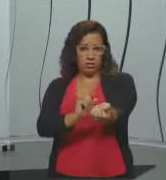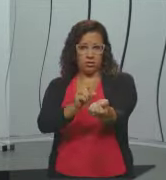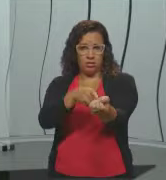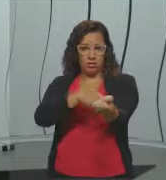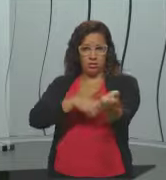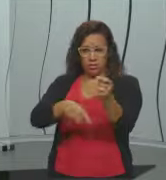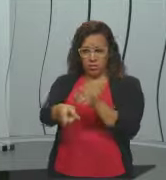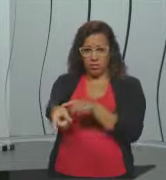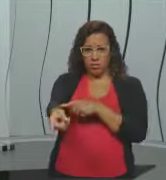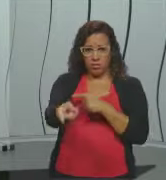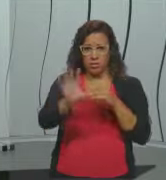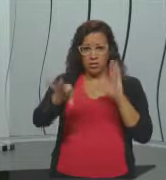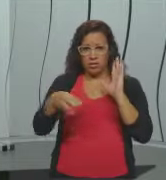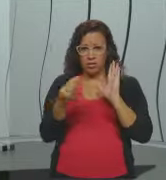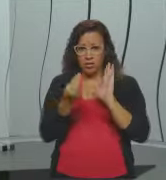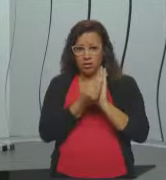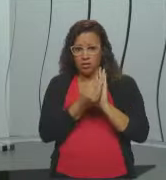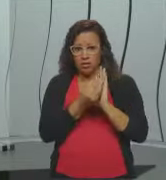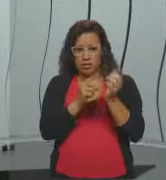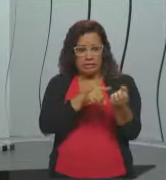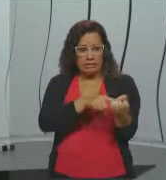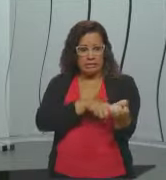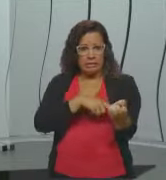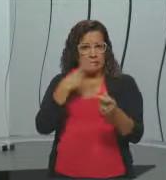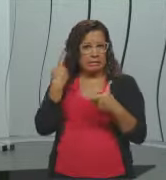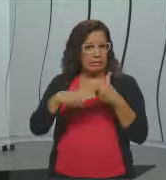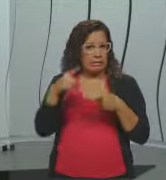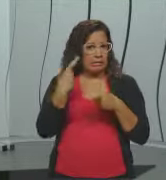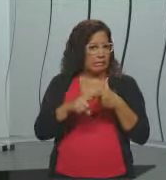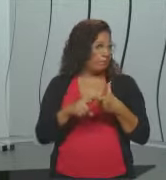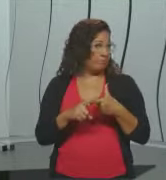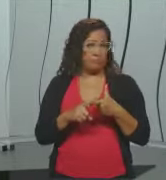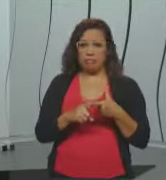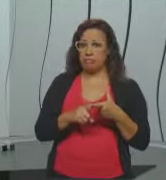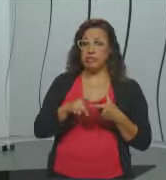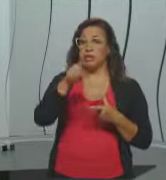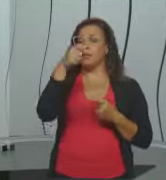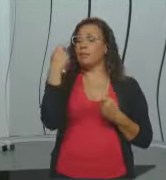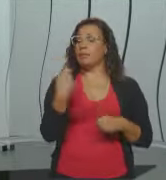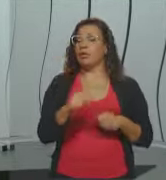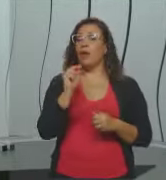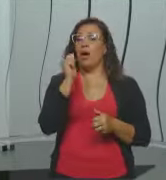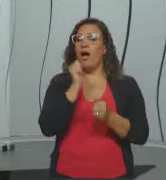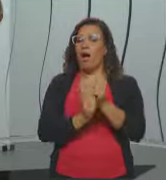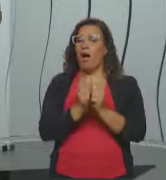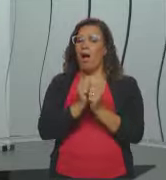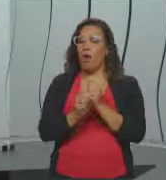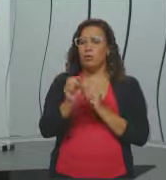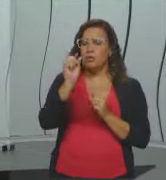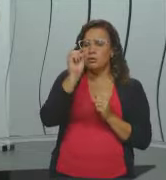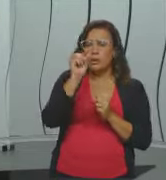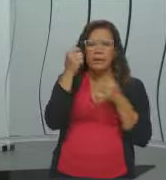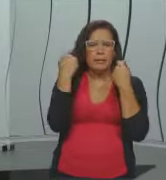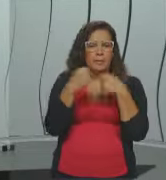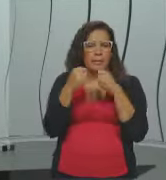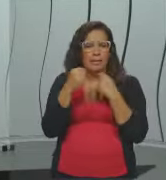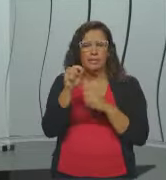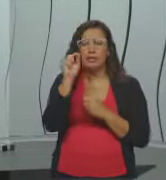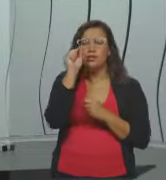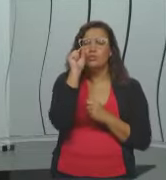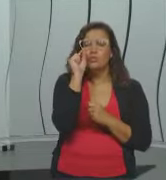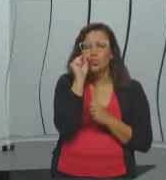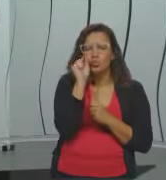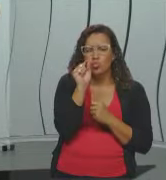células e entupir as suas veias. Você precisa de fazer com que esse grão de arroz ele se torne o menor possível, que ele se